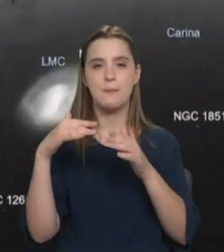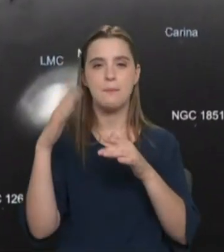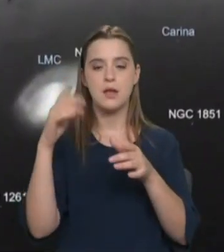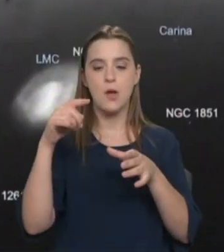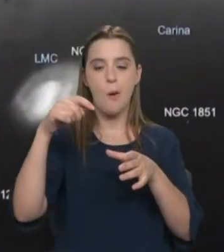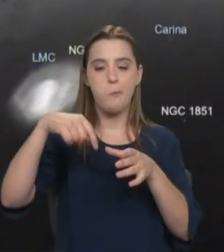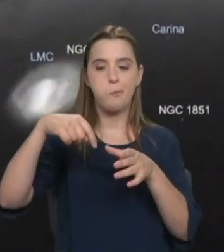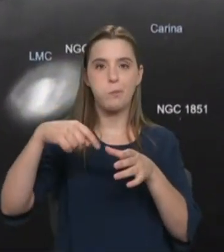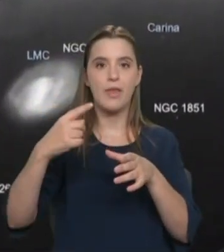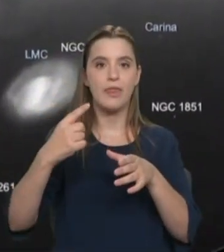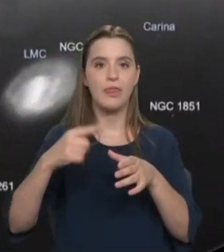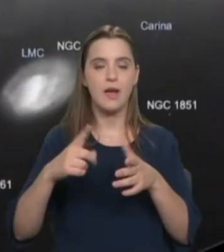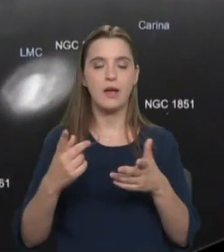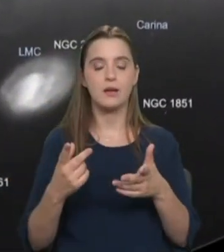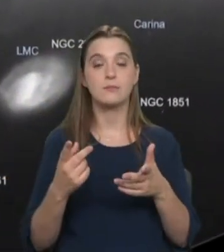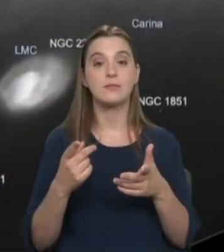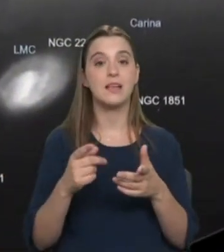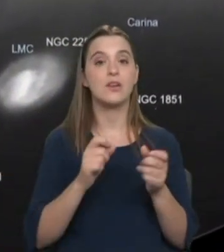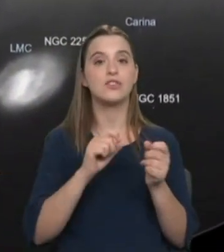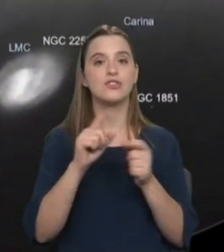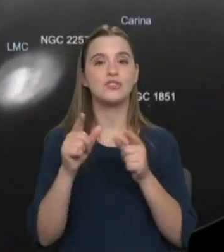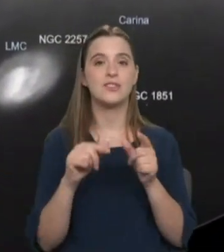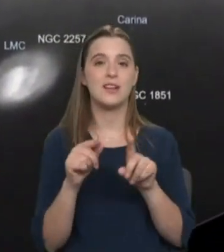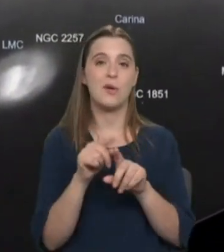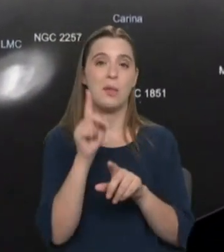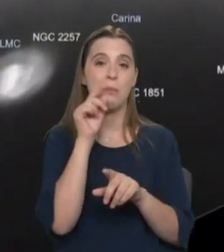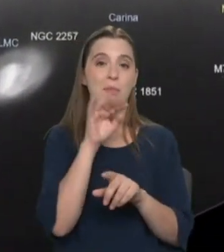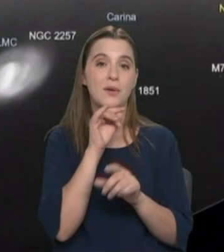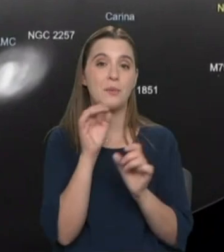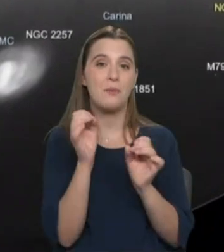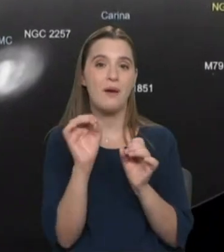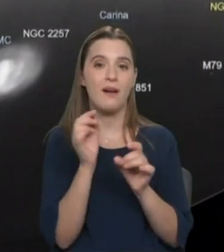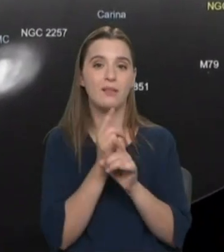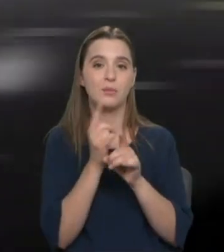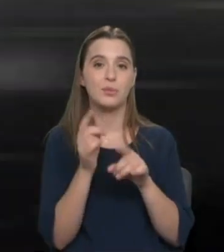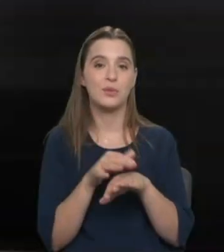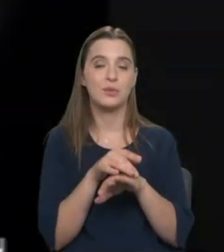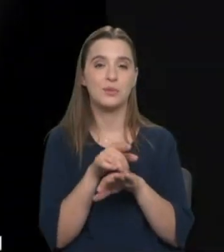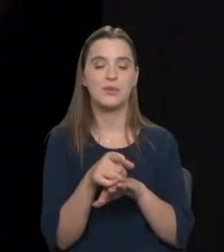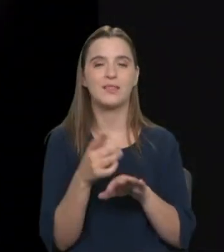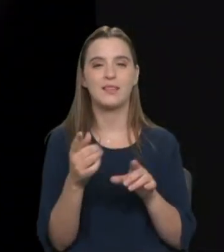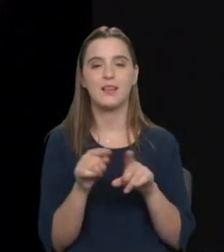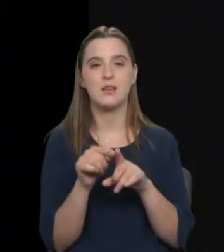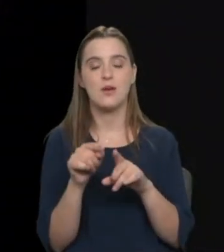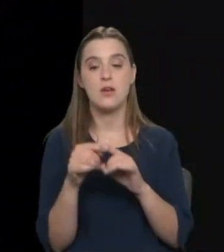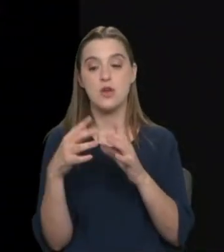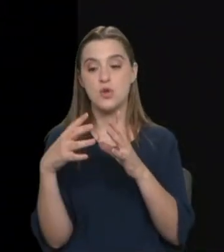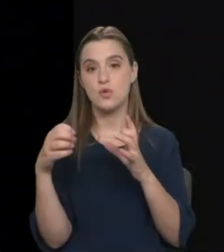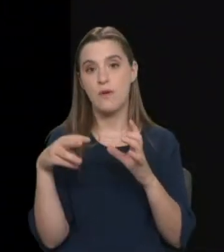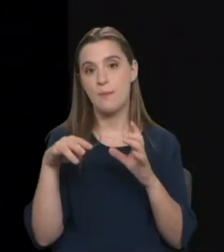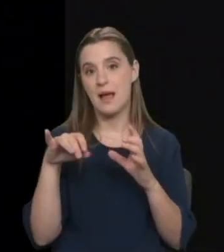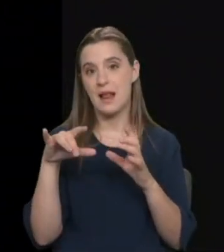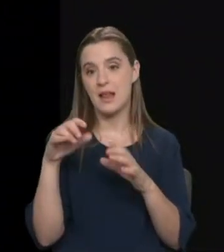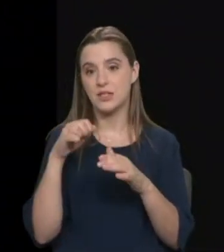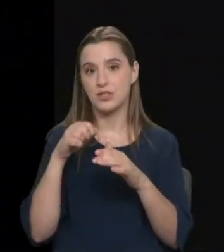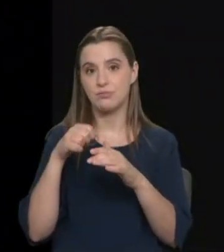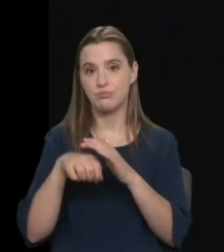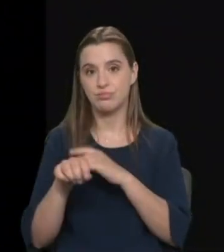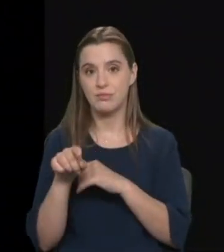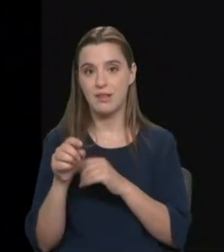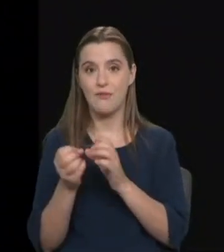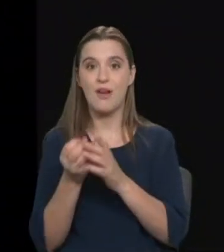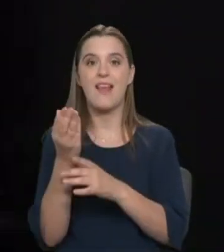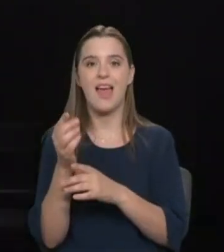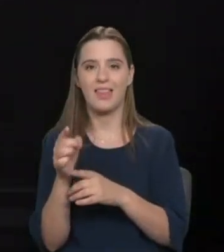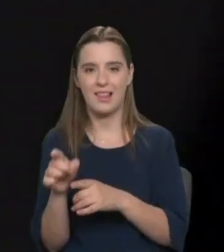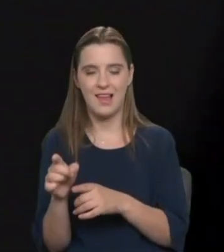Magalhães. Olha, são autênticas estrelas órfãs neste momento, porque não pertencem nem à nuvem de Magalhães, onde nasceram, nem pertencem ainda à nossa